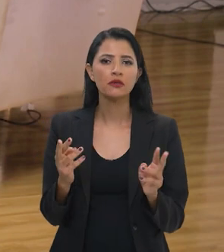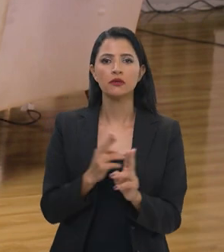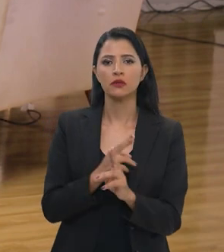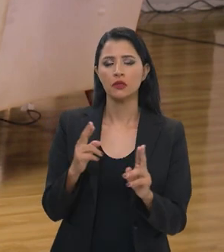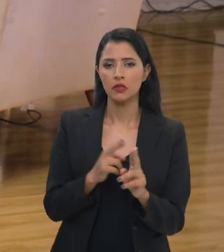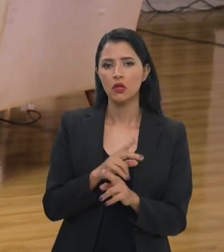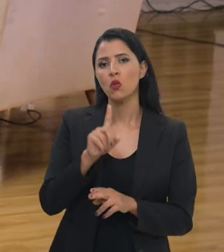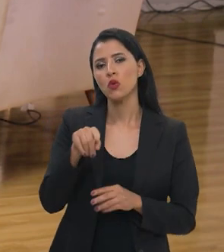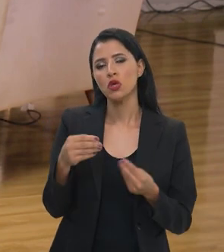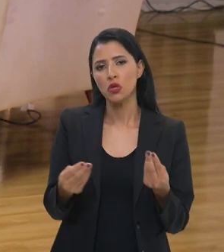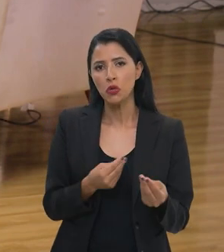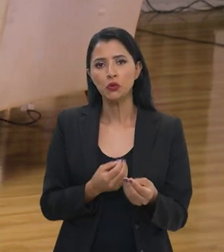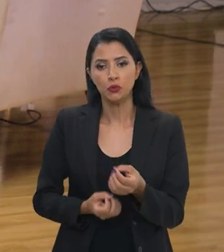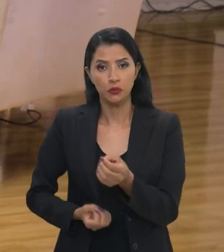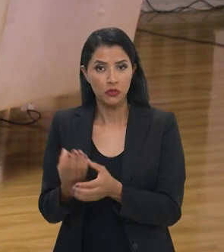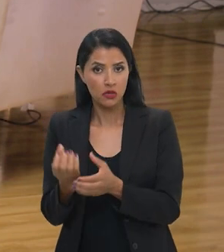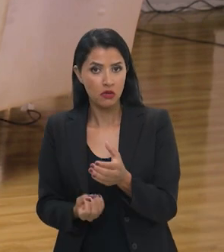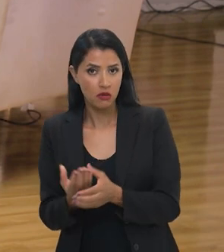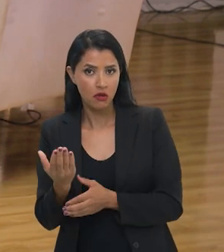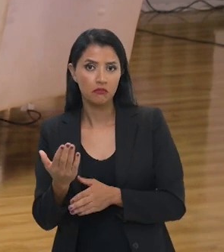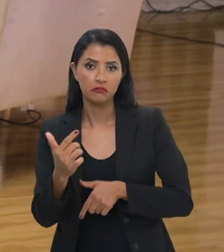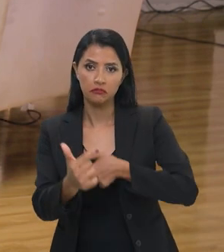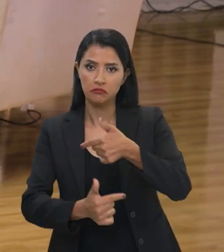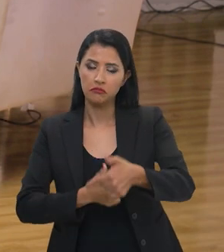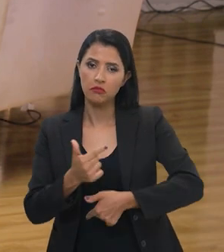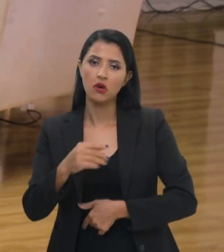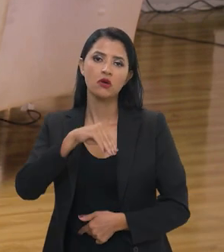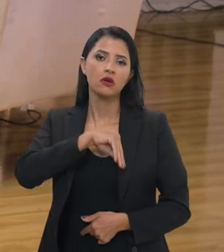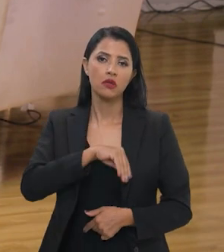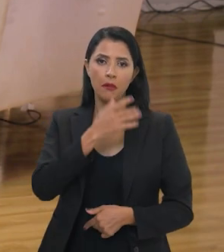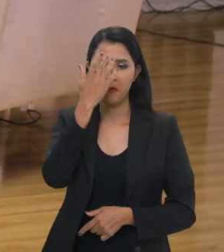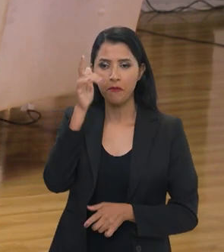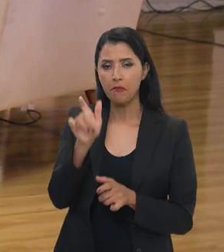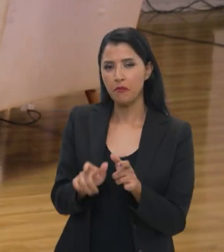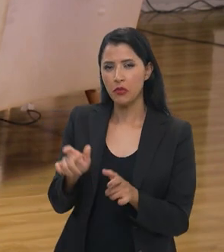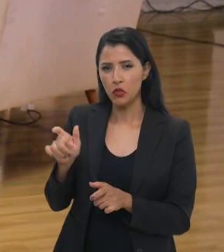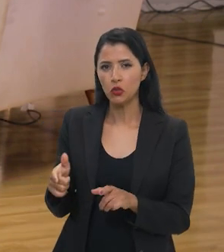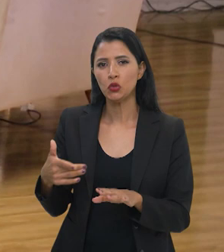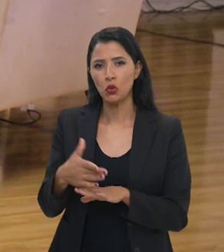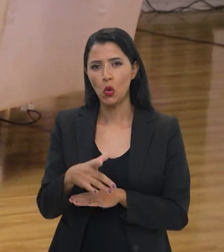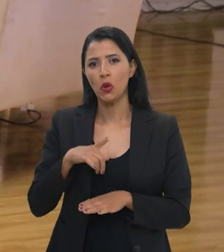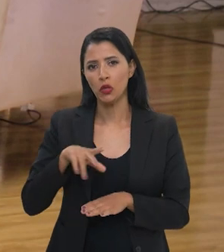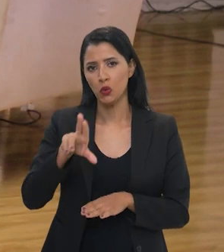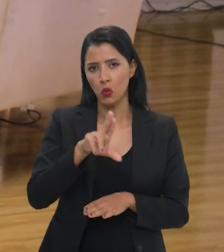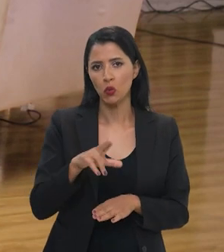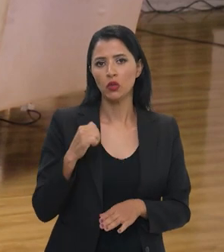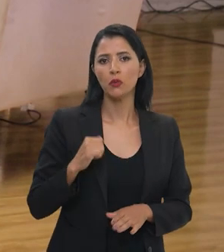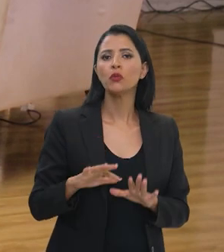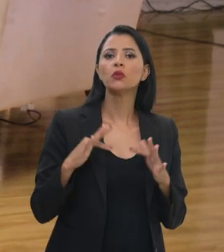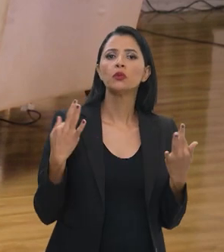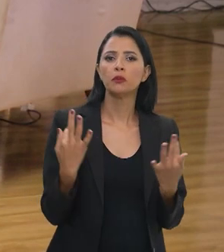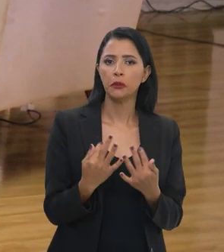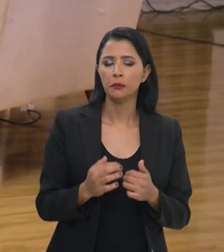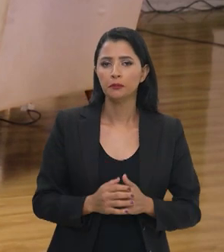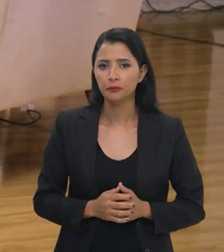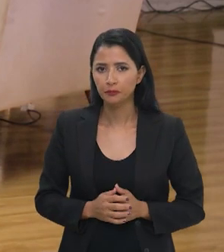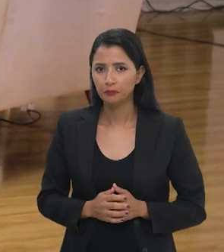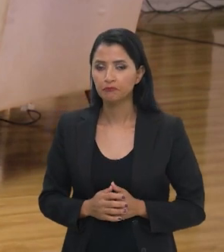de vocês em relação a essa questão ou seja gerar emprego e renda para essas pessoas que participam do Bolsa Família Olha eu